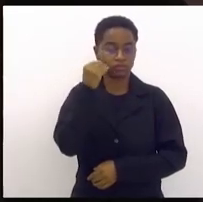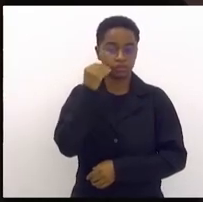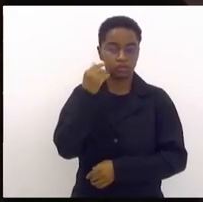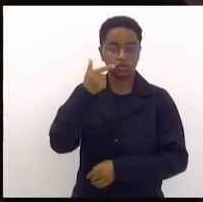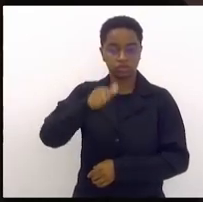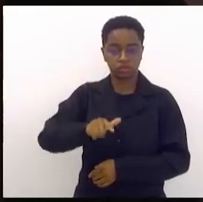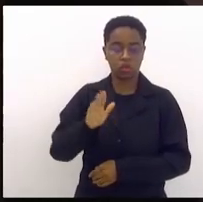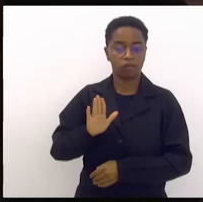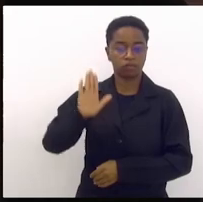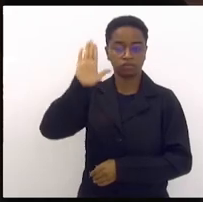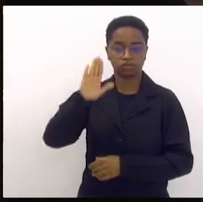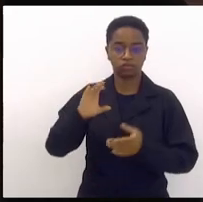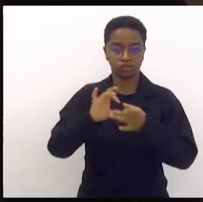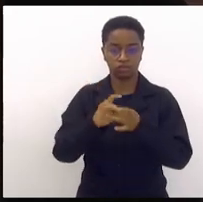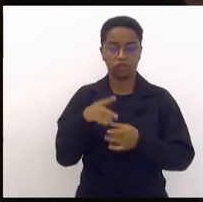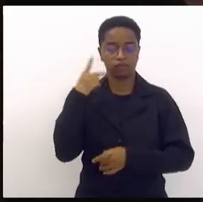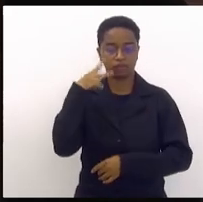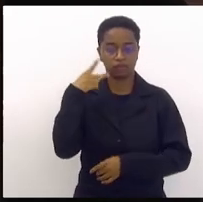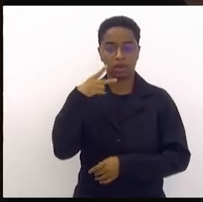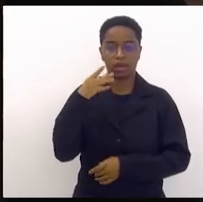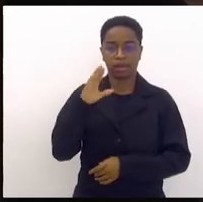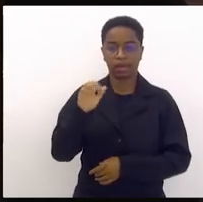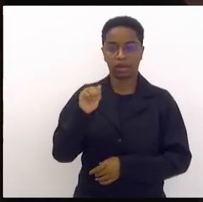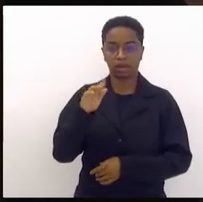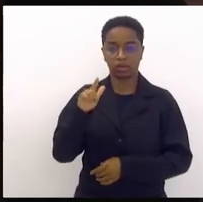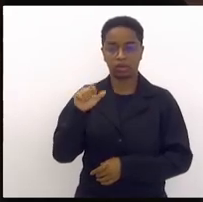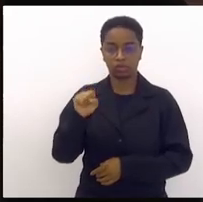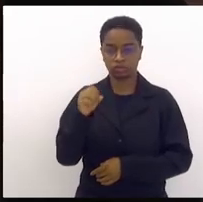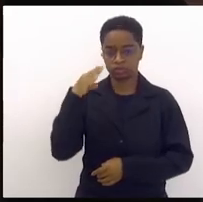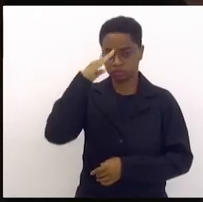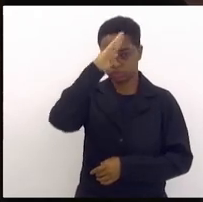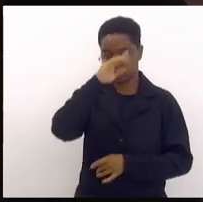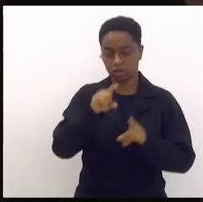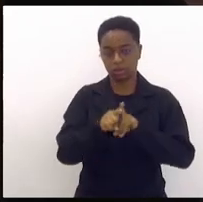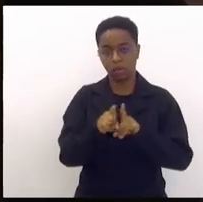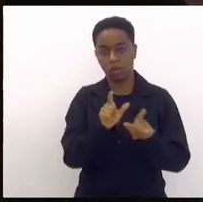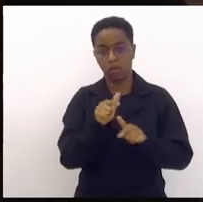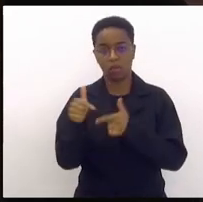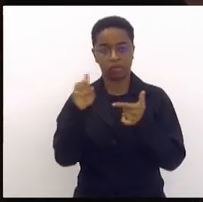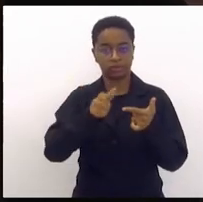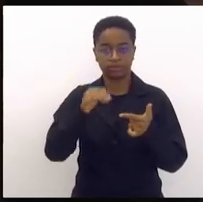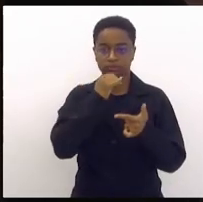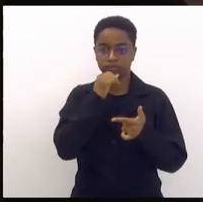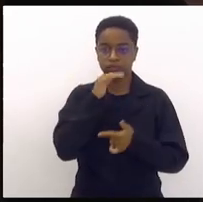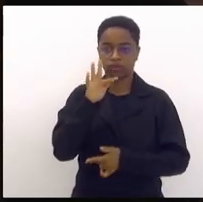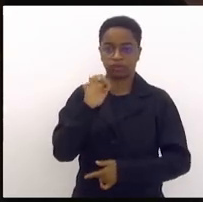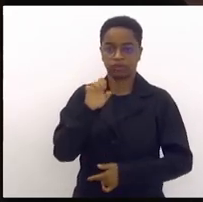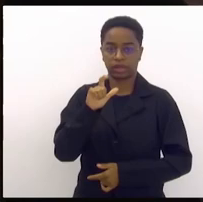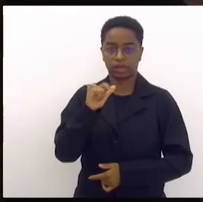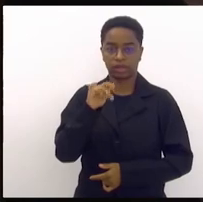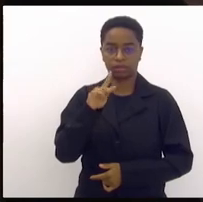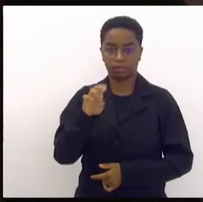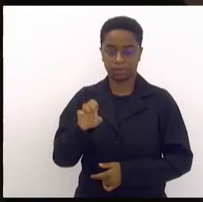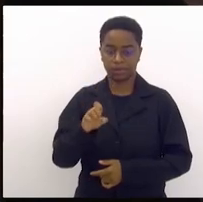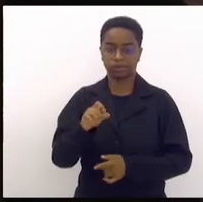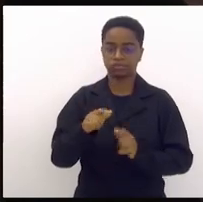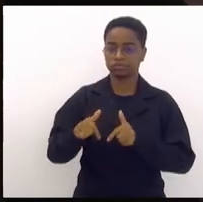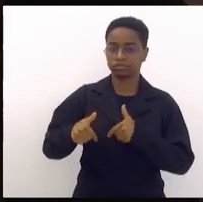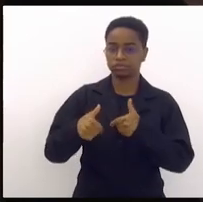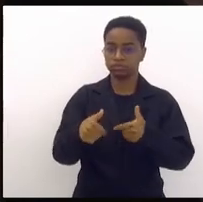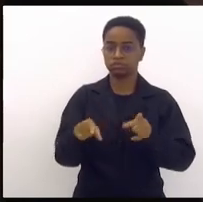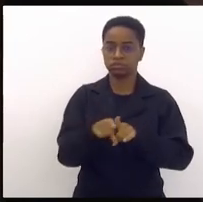reeleição dele, que é ao lado do vereador Carlos Bolsonaro e poucos outros nomes, como o vereador Felipe Michel, tem feito